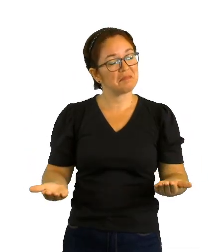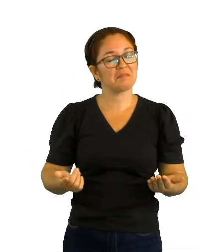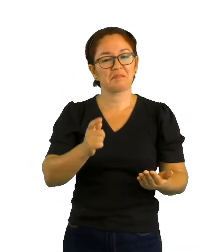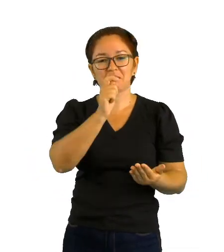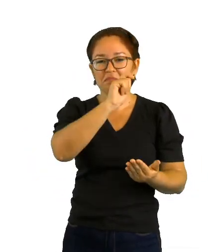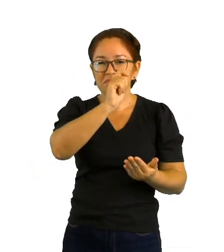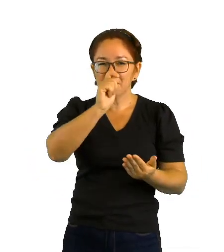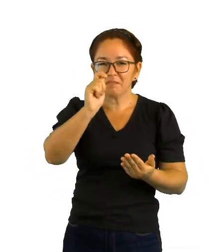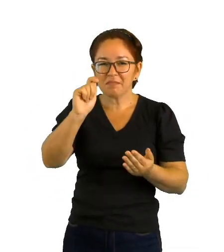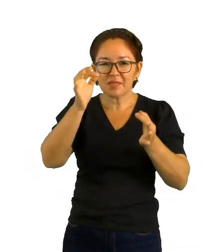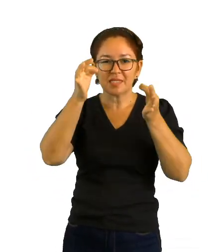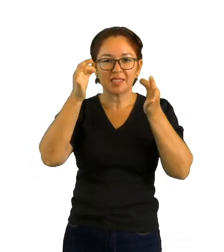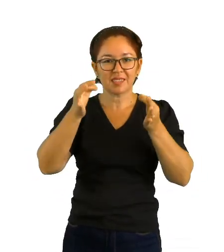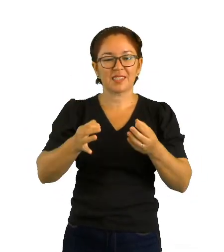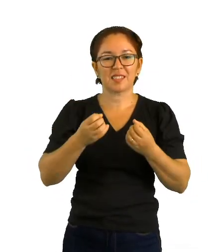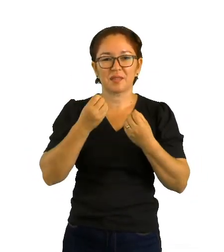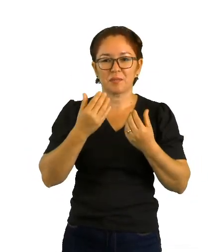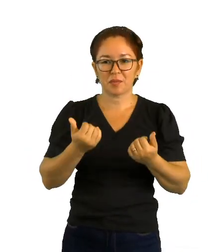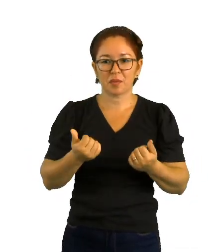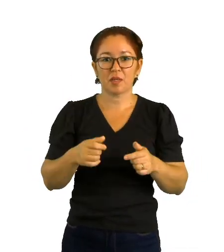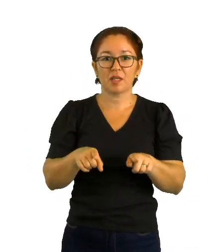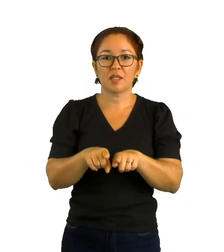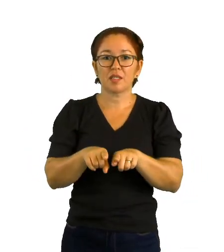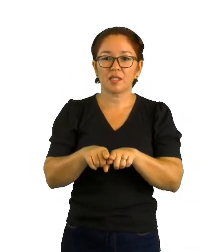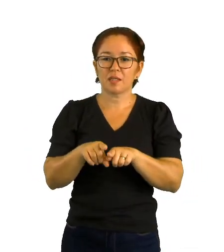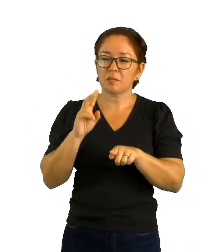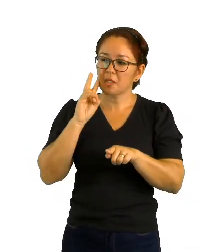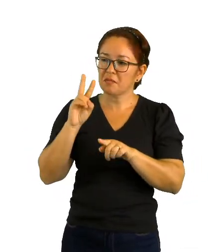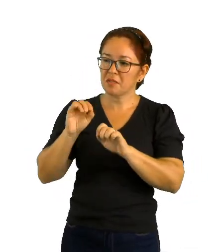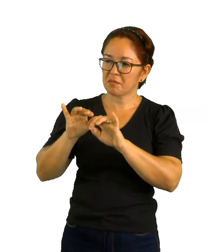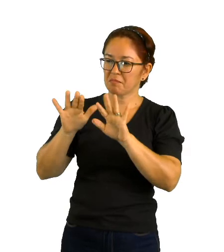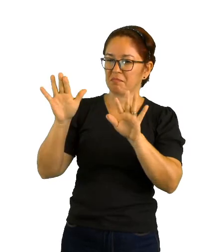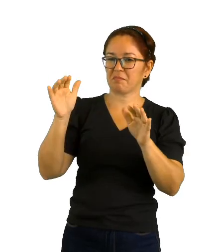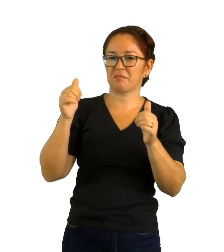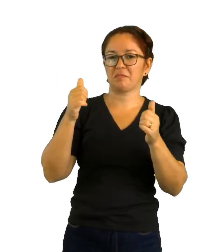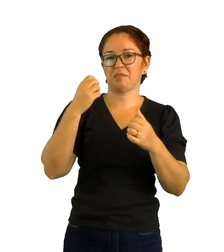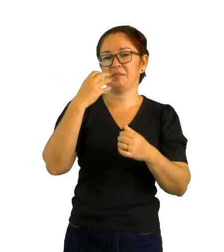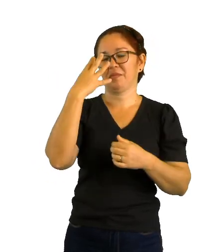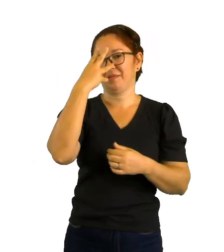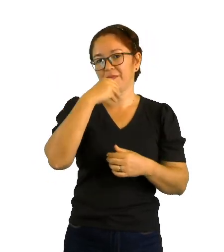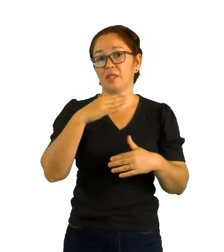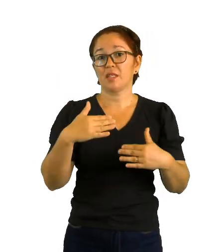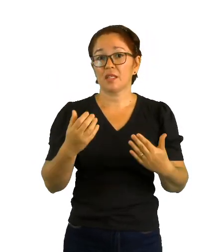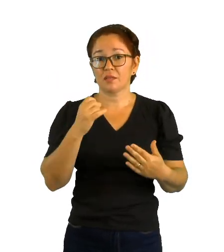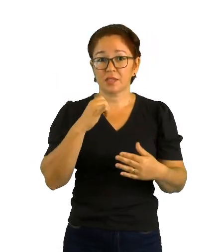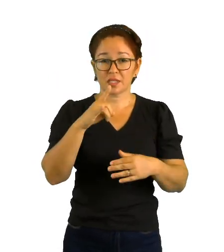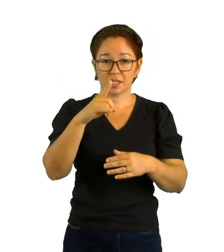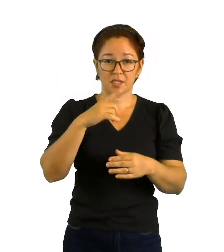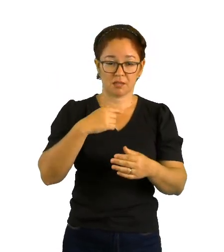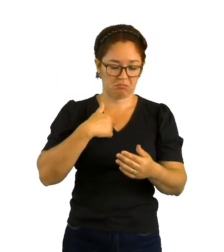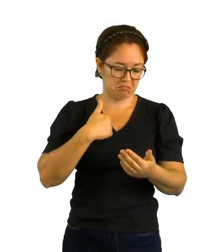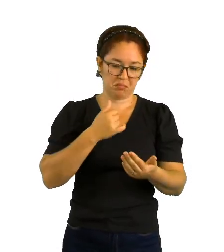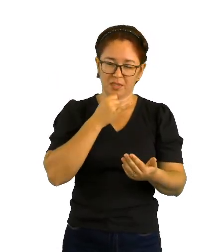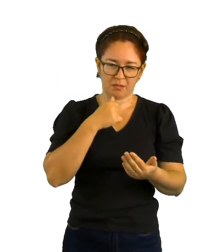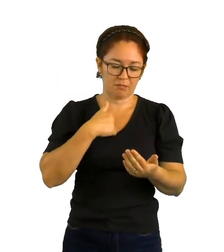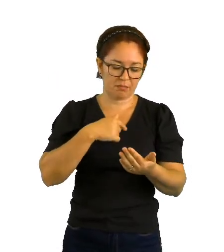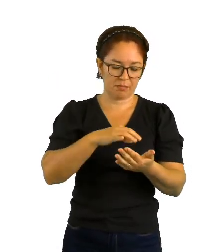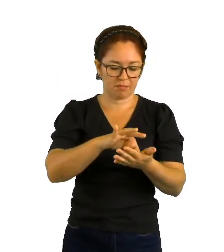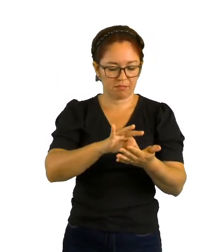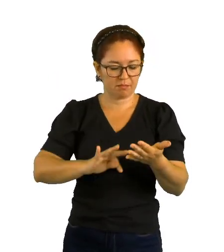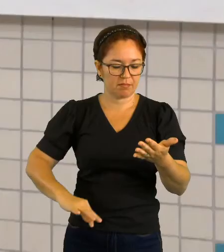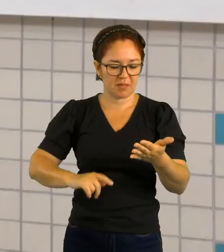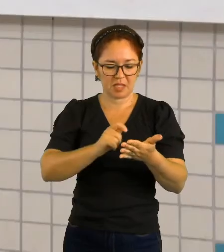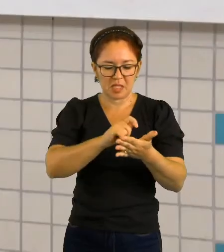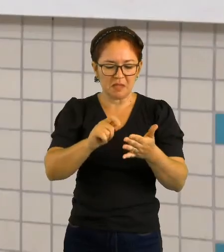Sim, que bacana. Esteticamente, então, eu não posso escrever, quando eu vou escrever um texto, colocar as palavras tudo grudadinhas,